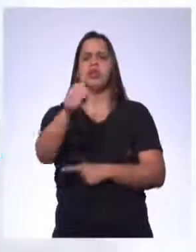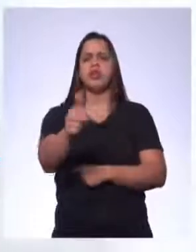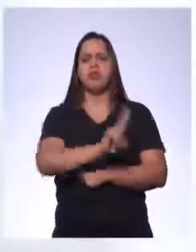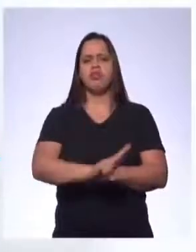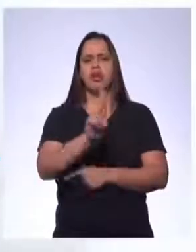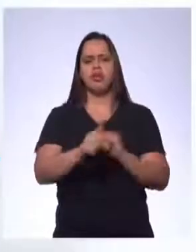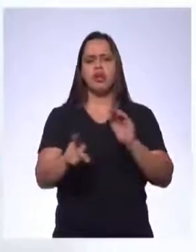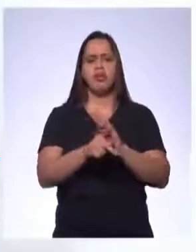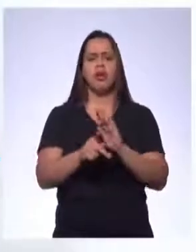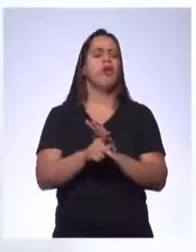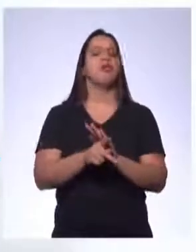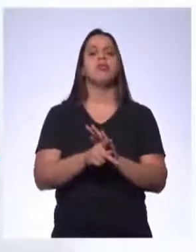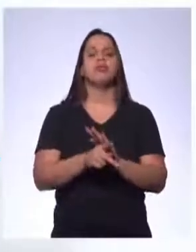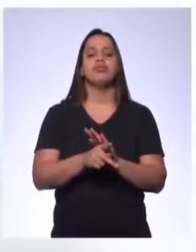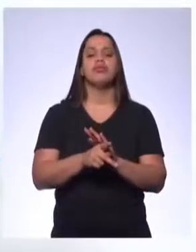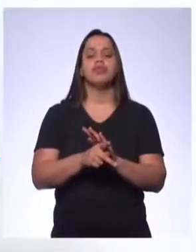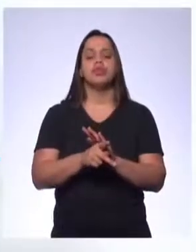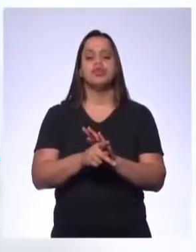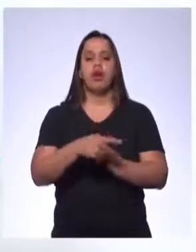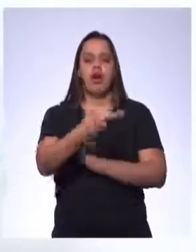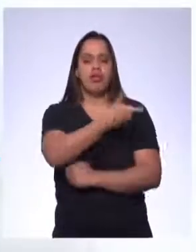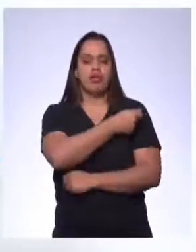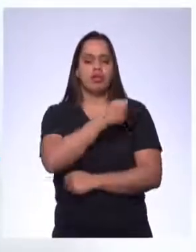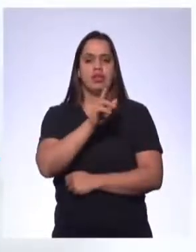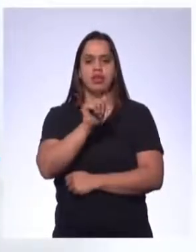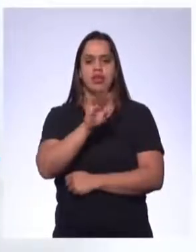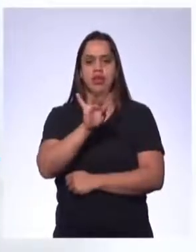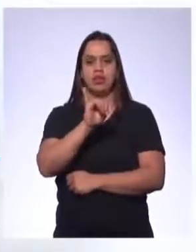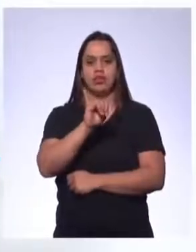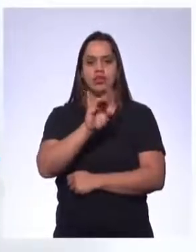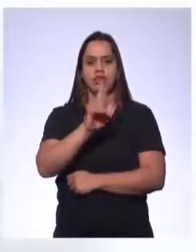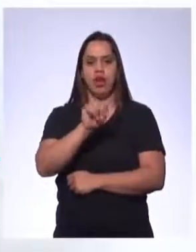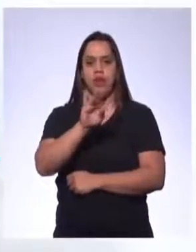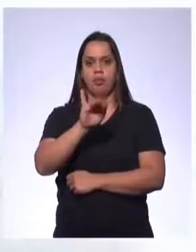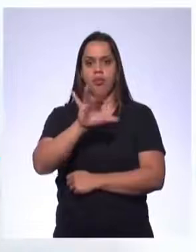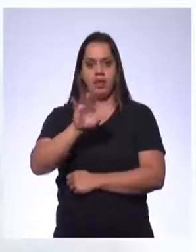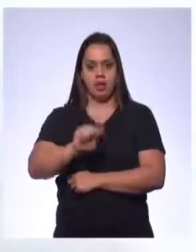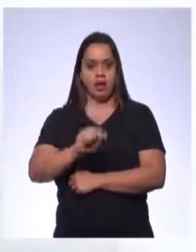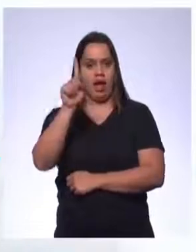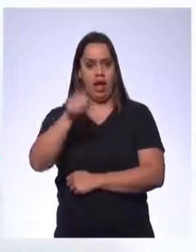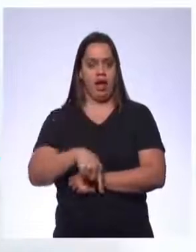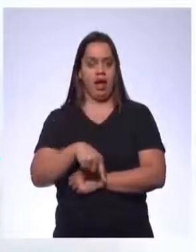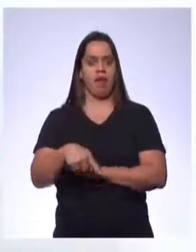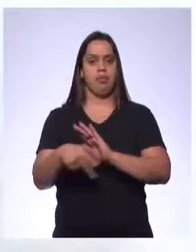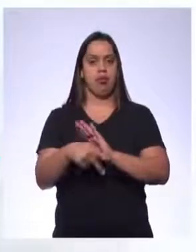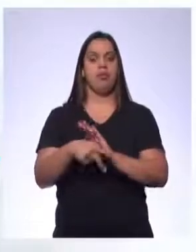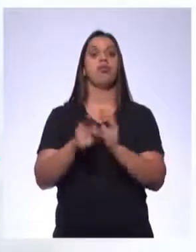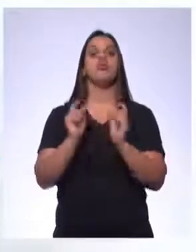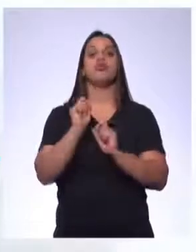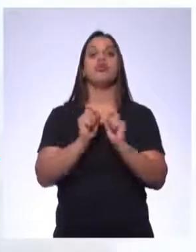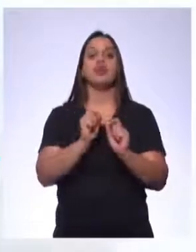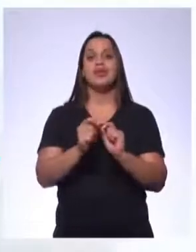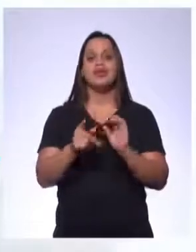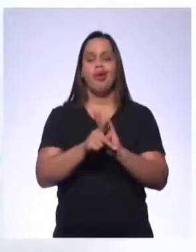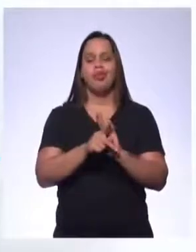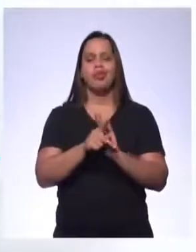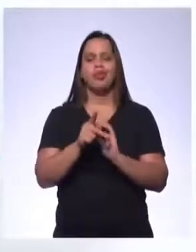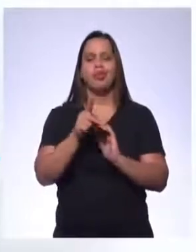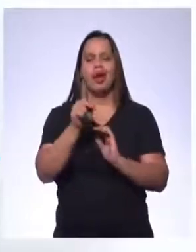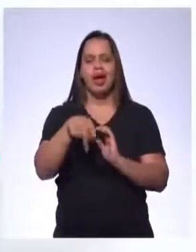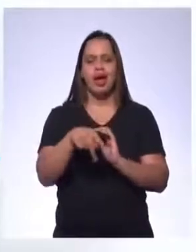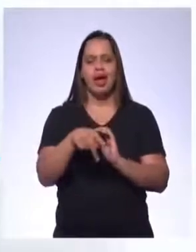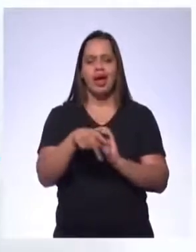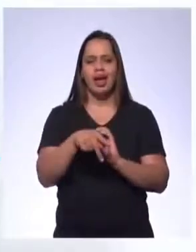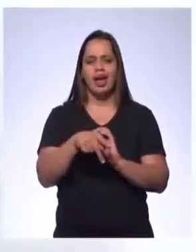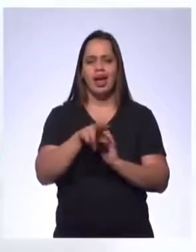vacina antirrábica também. A vacina antirrábica, para quem não sabe, é contra a raiva. Tá? A raiva